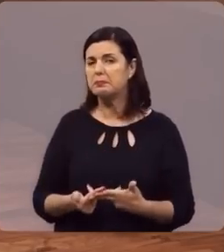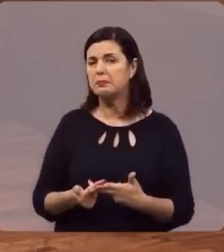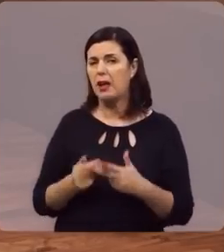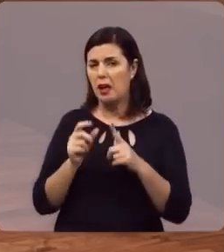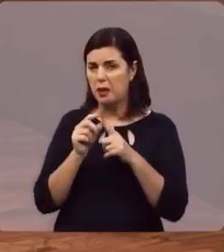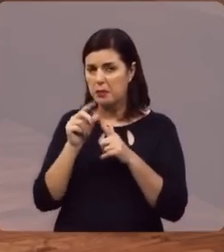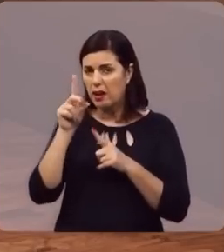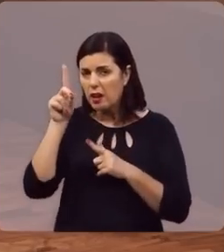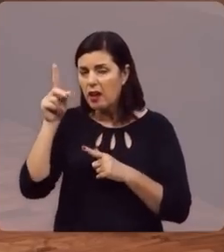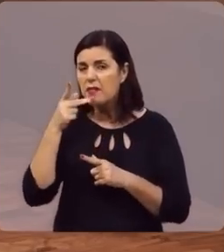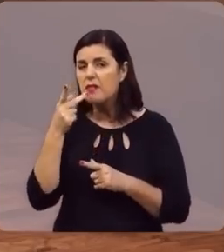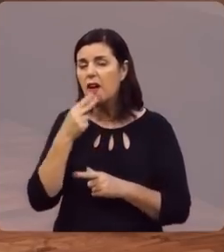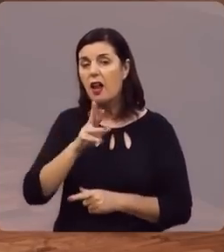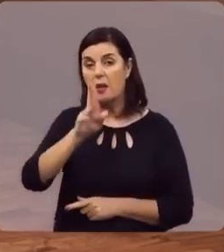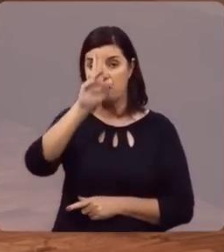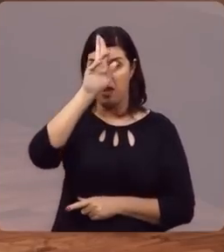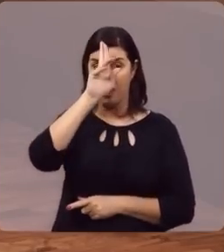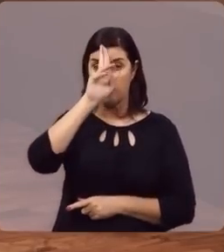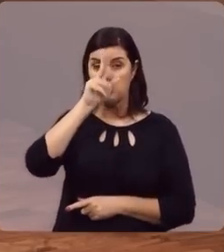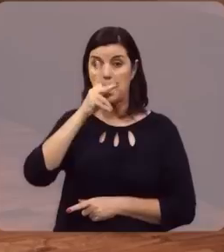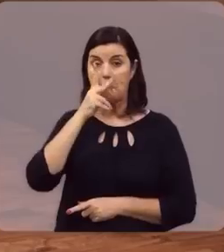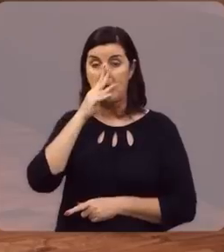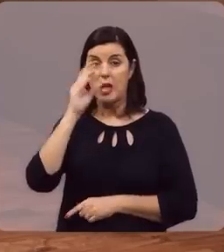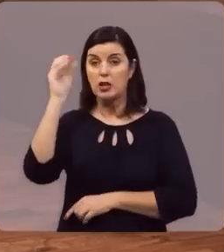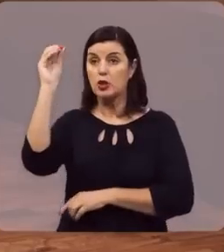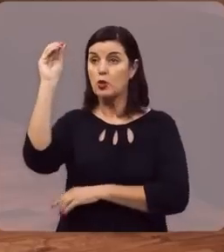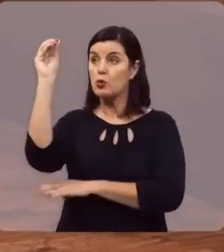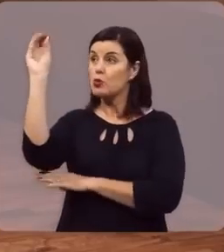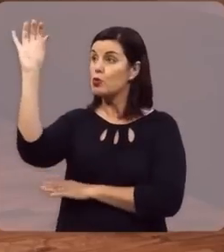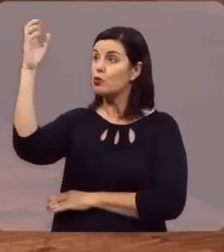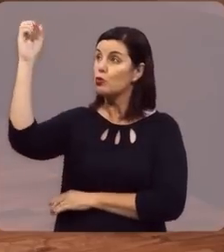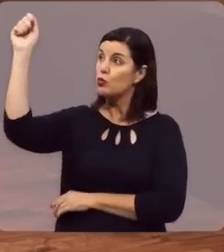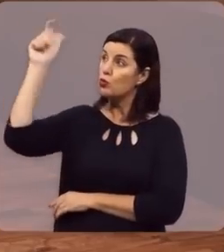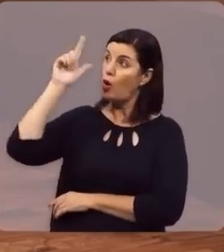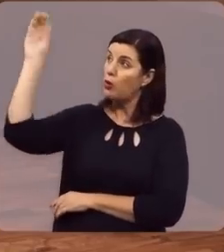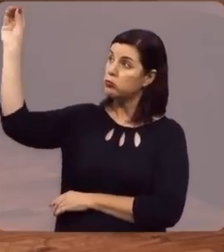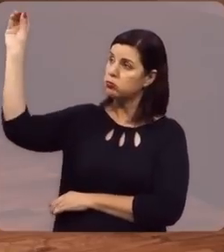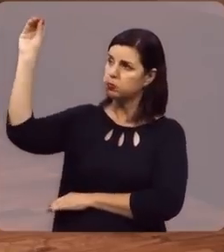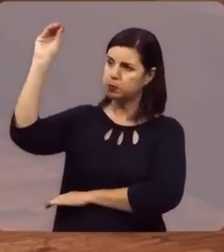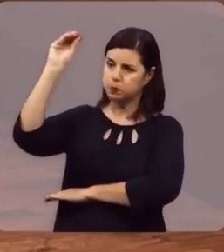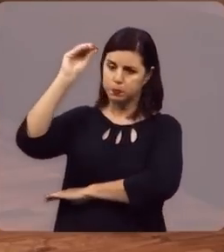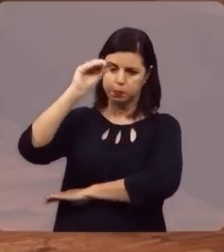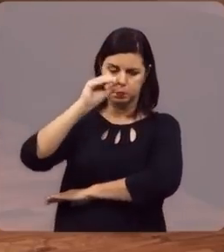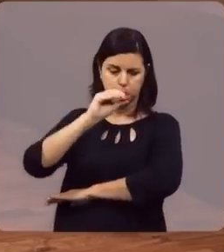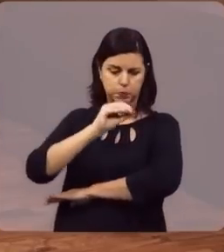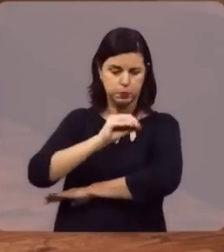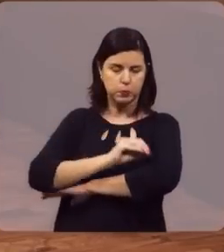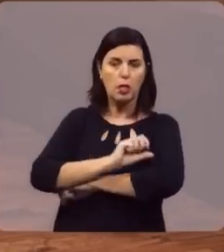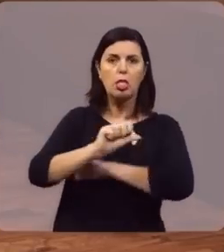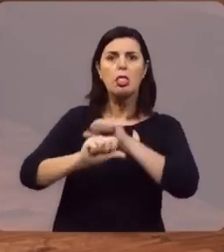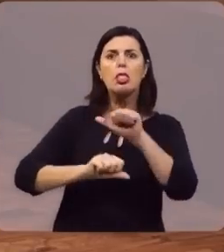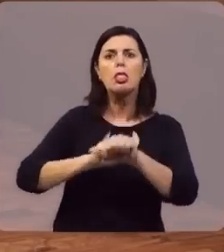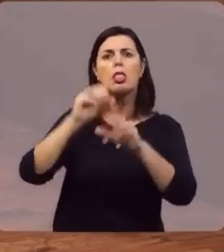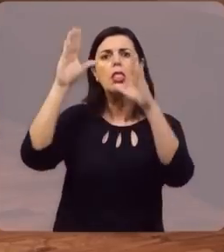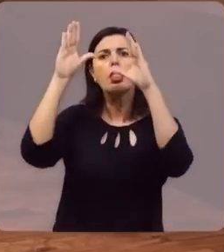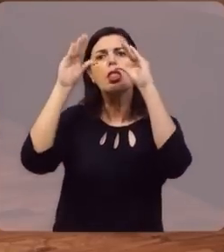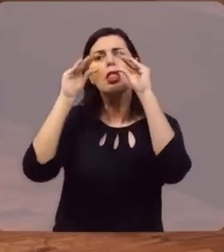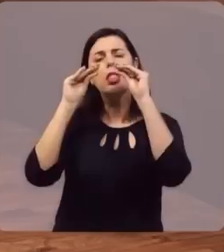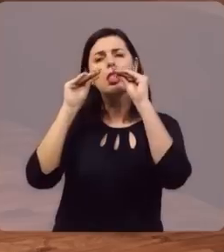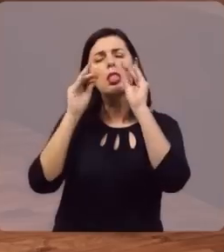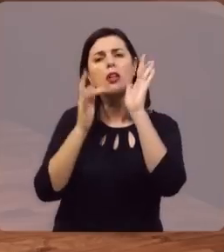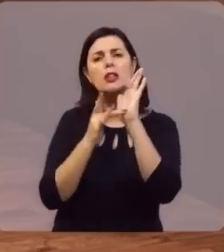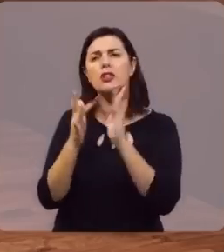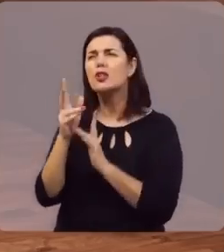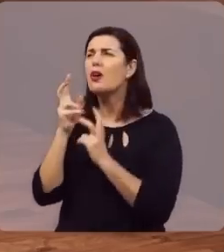a escritura aqui em pleno meio-dia um só o escondeu dele o seu rosto bom e ali diz a